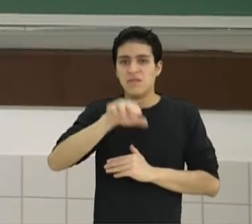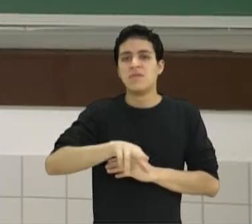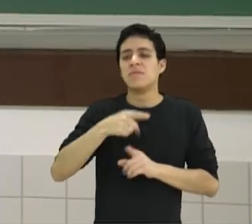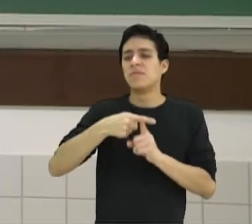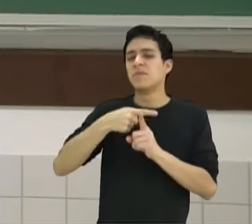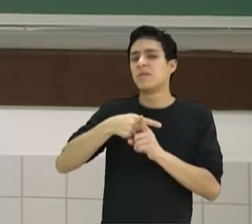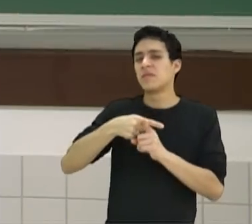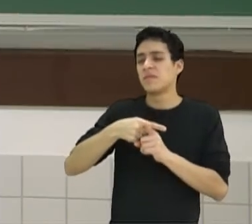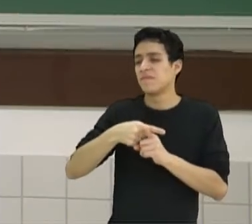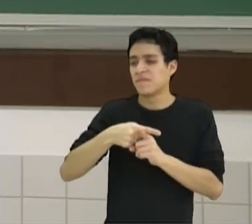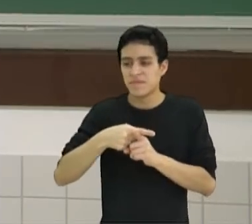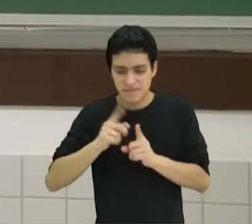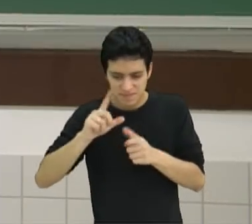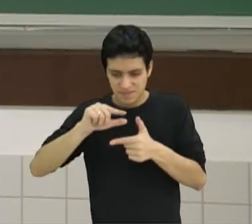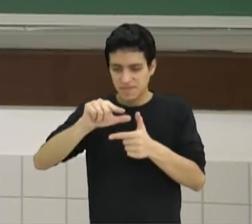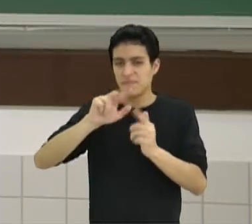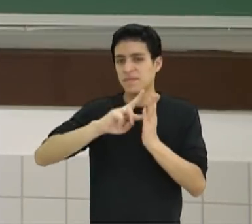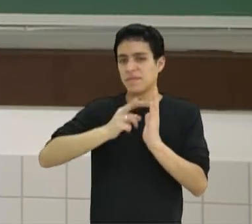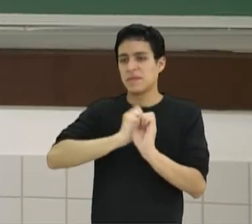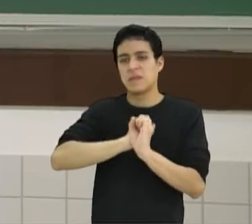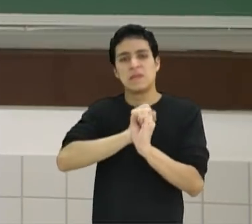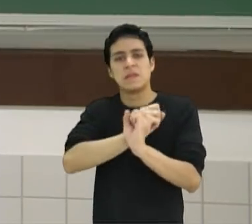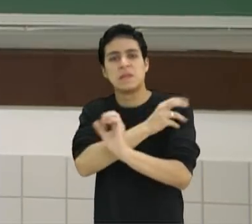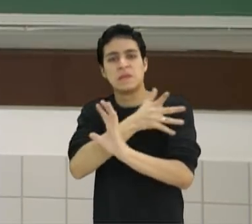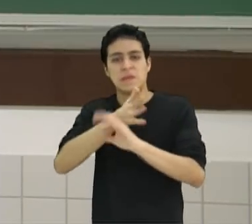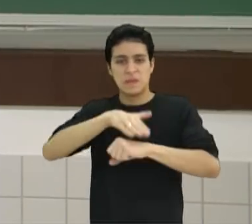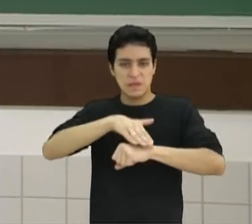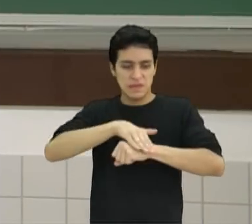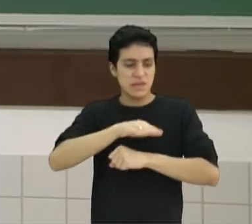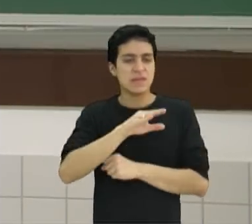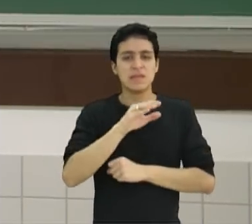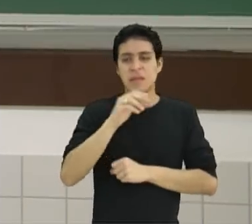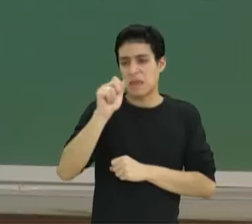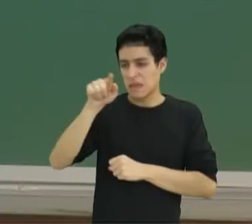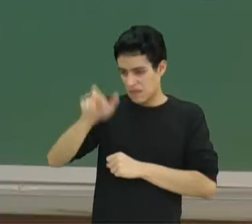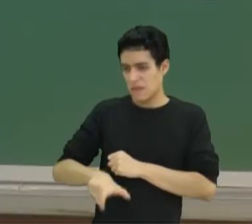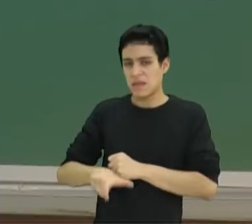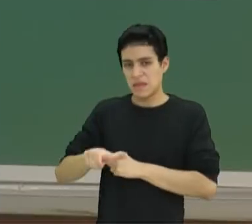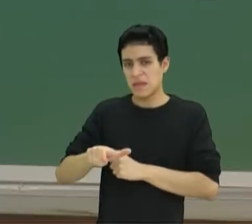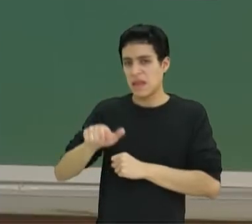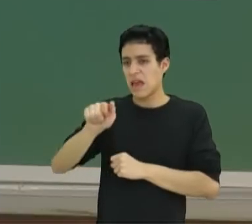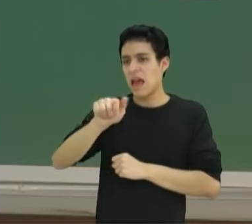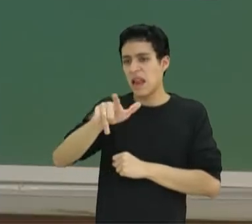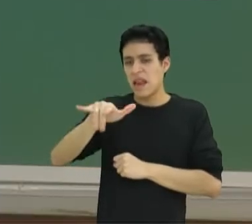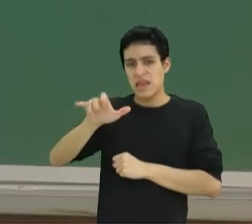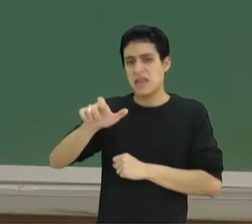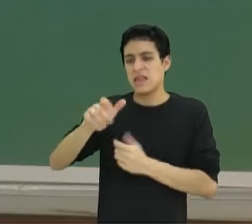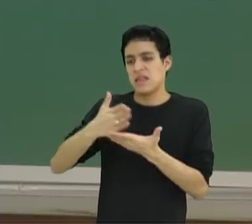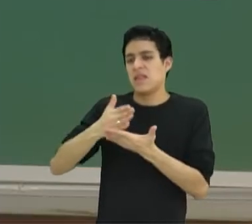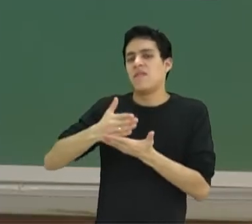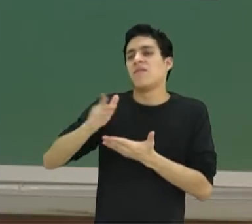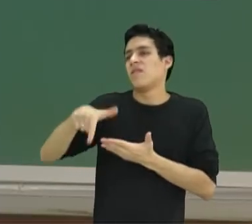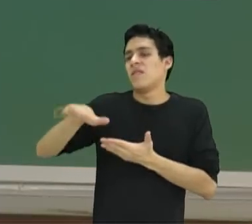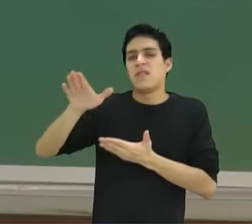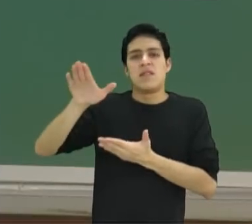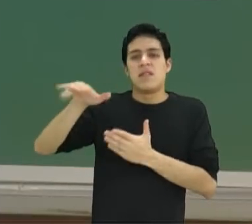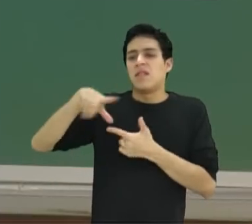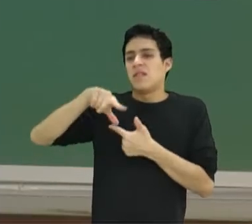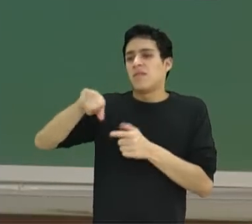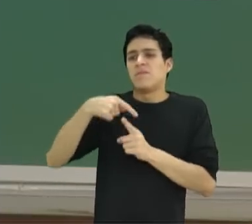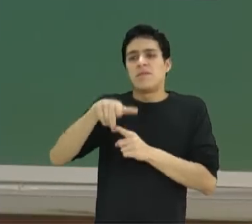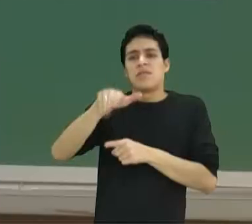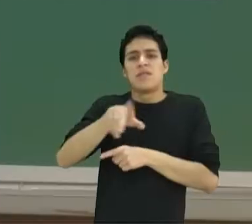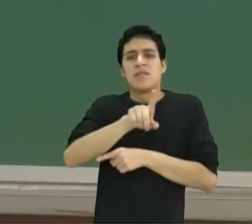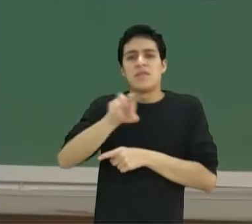que perdura pelo tempo. Veja só, Alice é um clássico, como a autora afirma, porque ela está aí desde faz